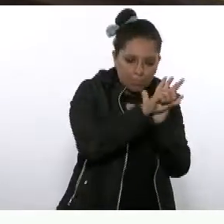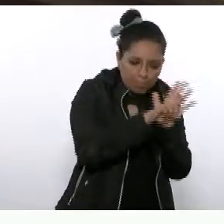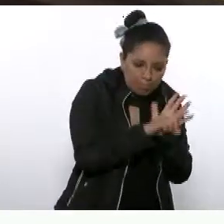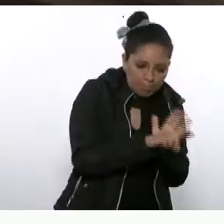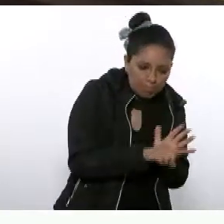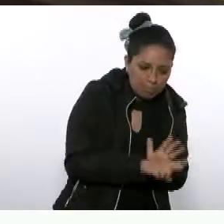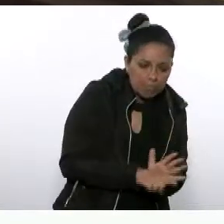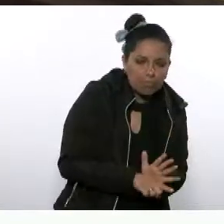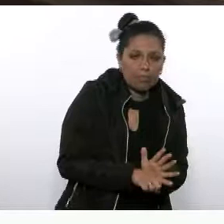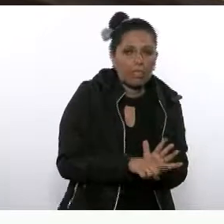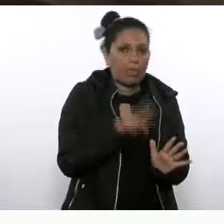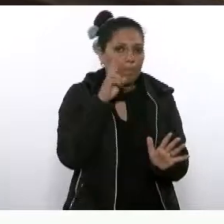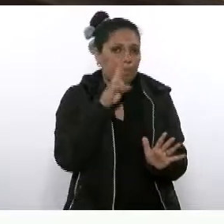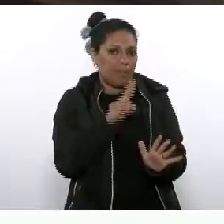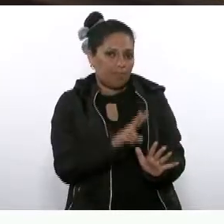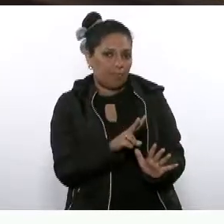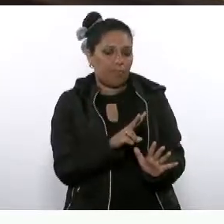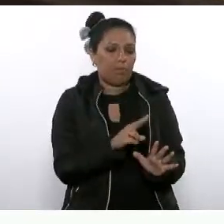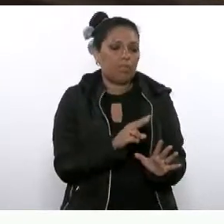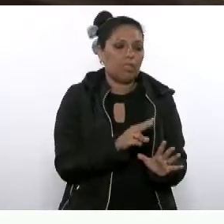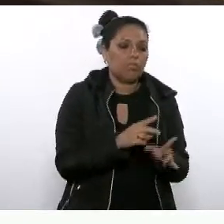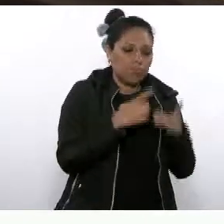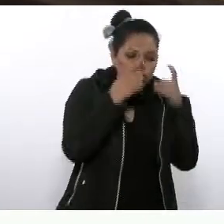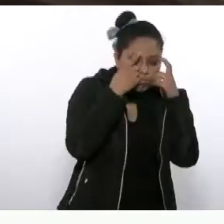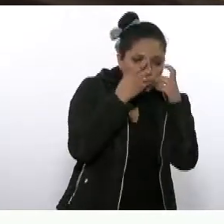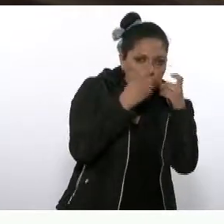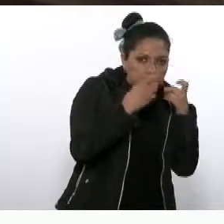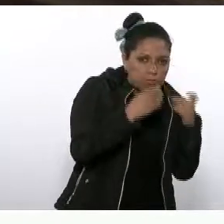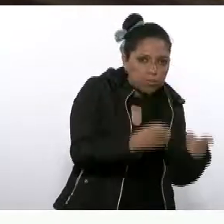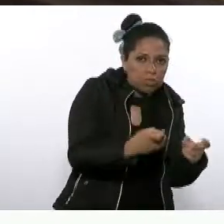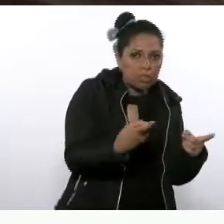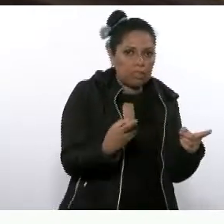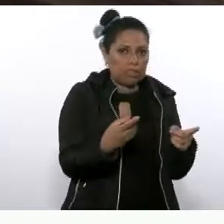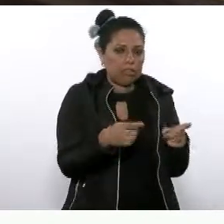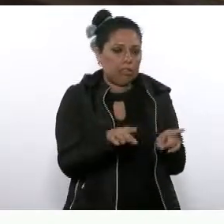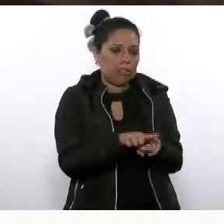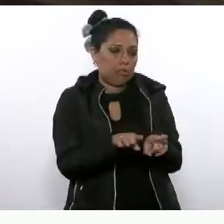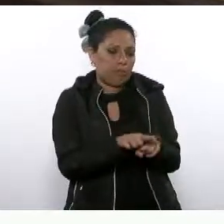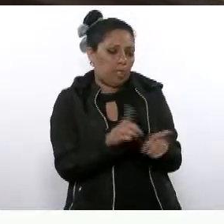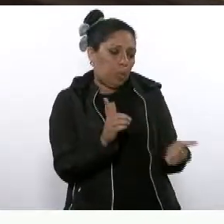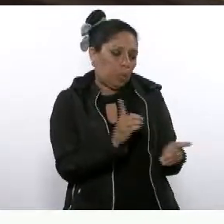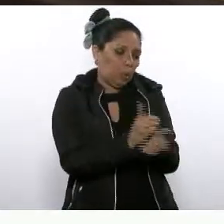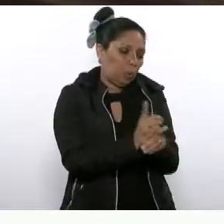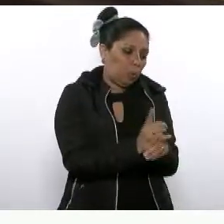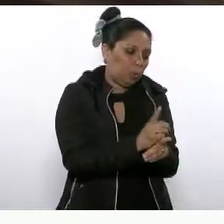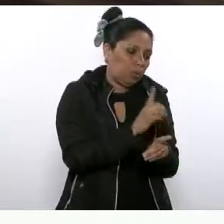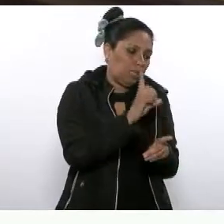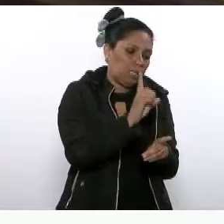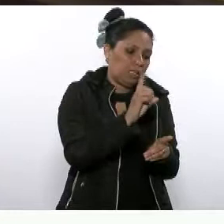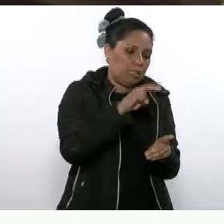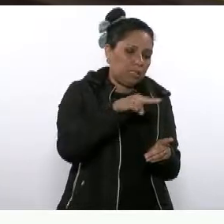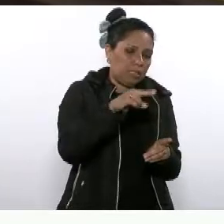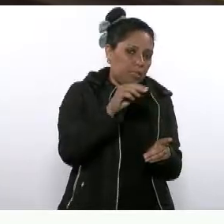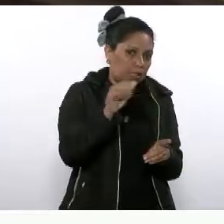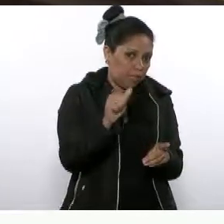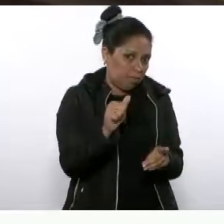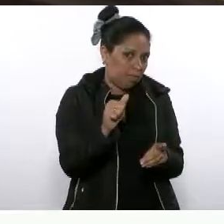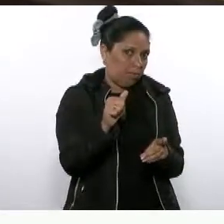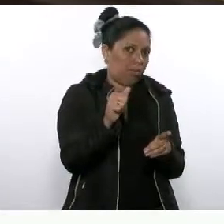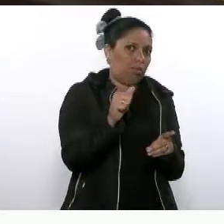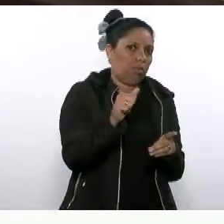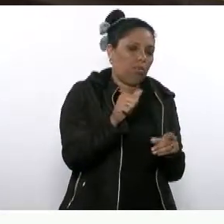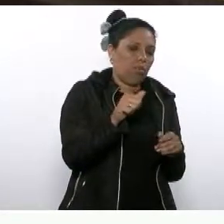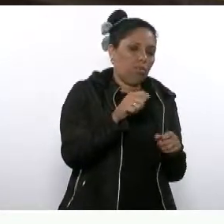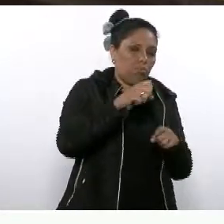periciadas para a constatação, né, de material, seja material genético, seja constatação